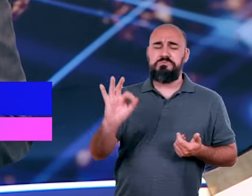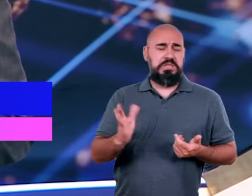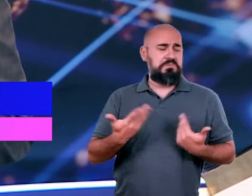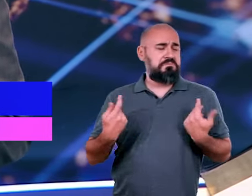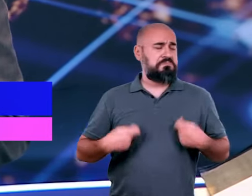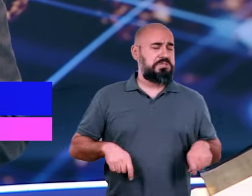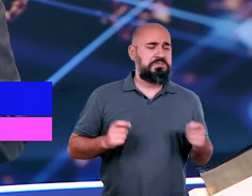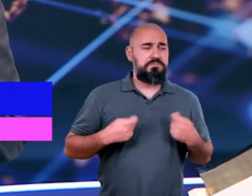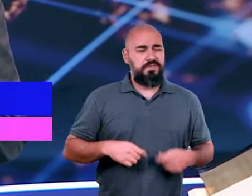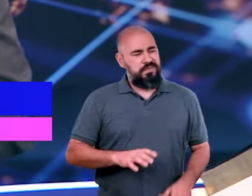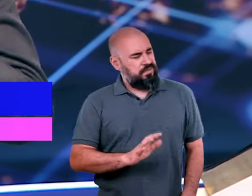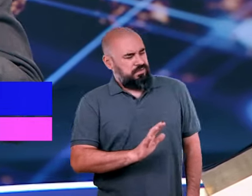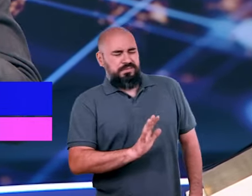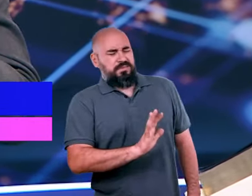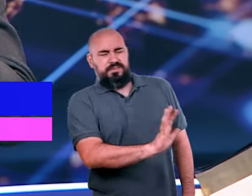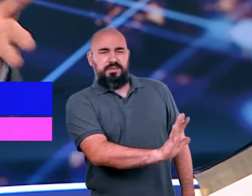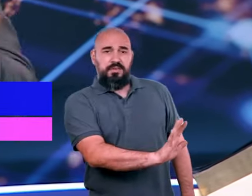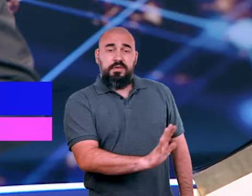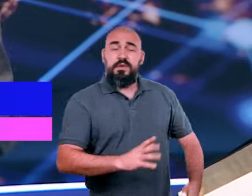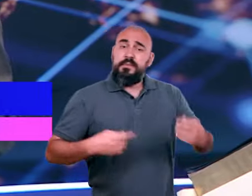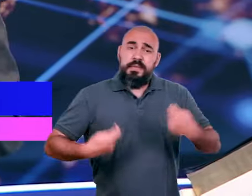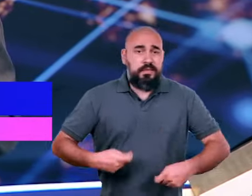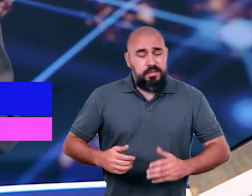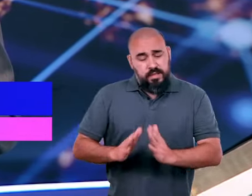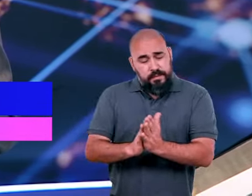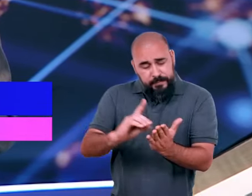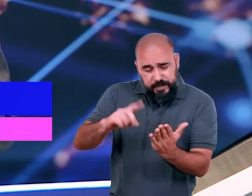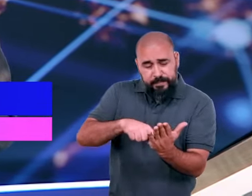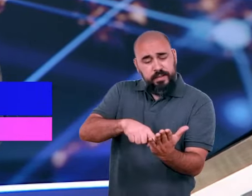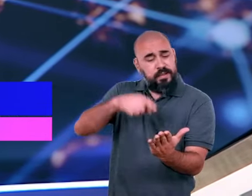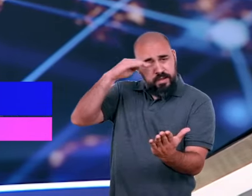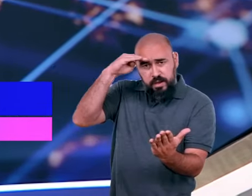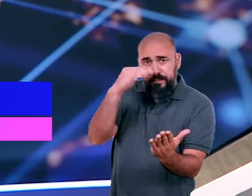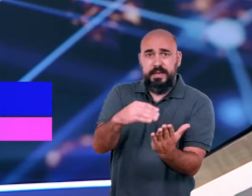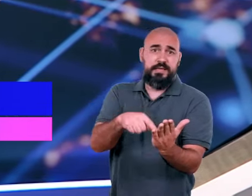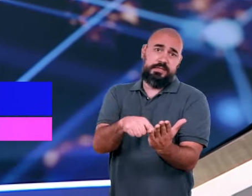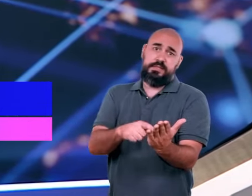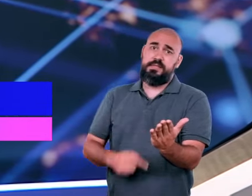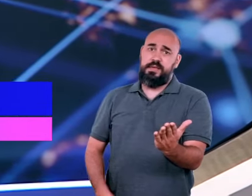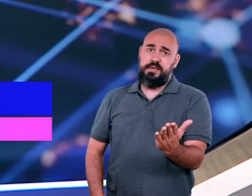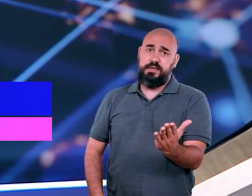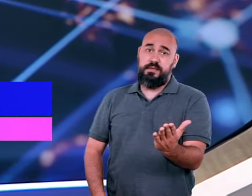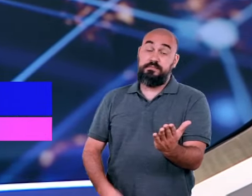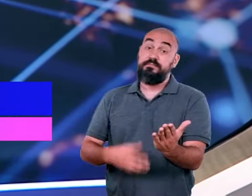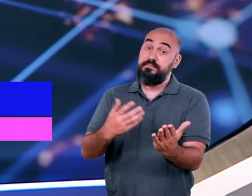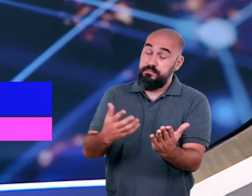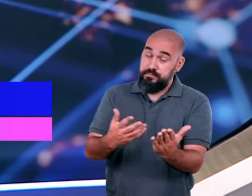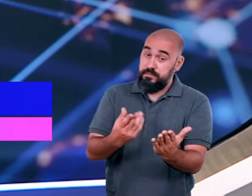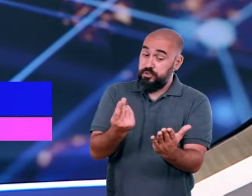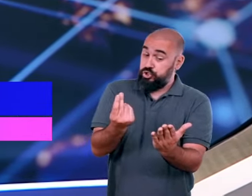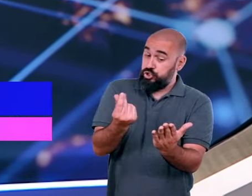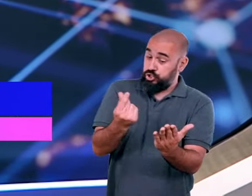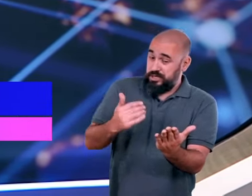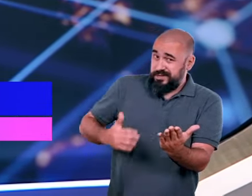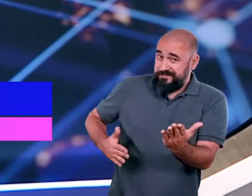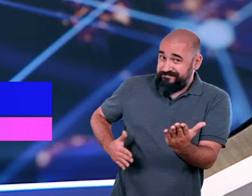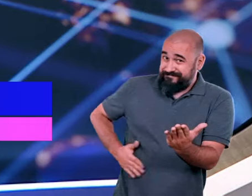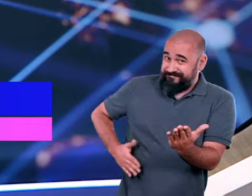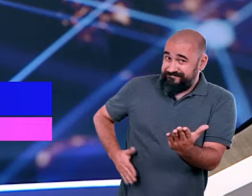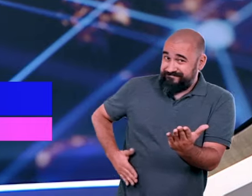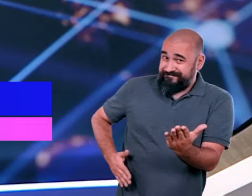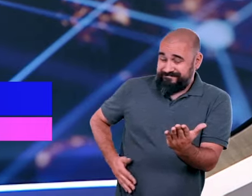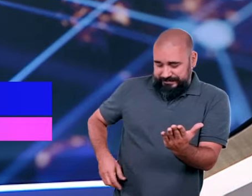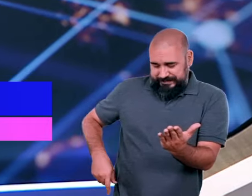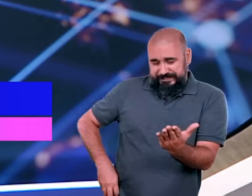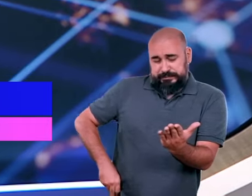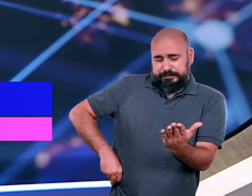palavra do Senhor e precisa obedecer. E é nesse sentido que o bolso é tão sensível, né?